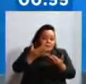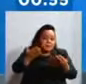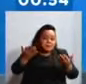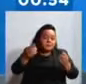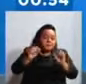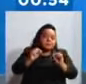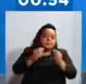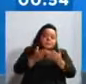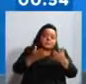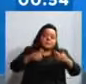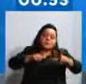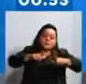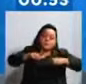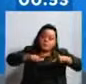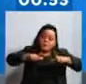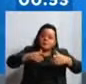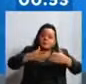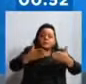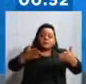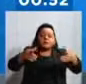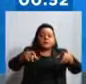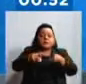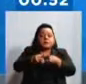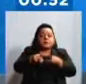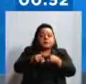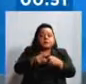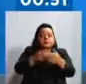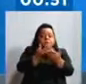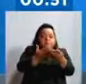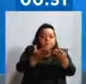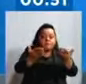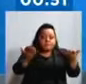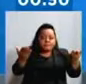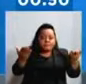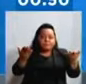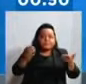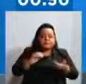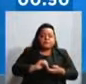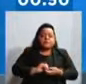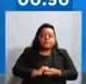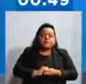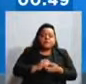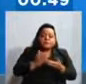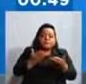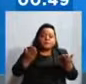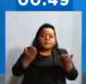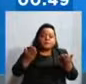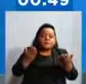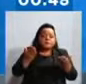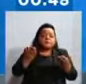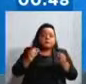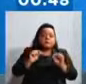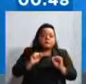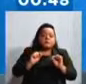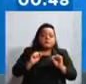conduziu os trabalhos, a você, a sua casa que nos blindou com a sua